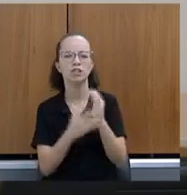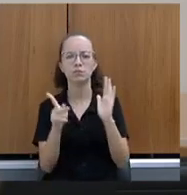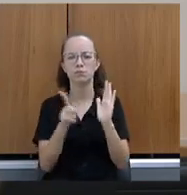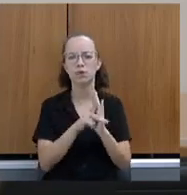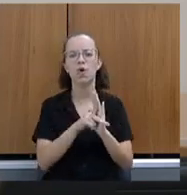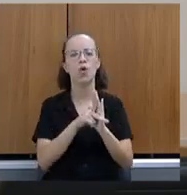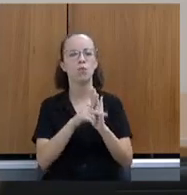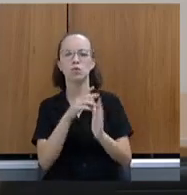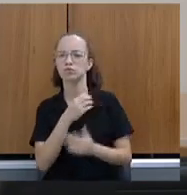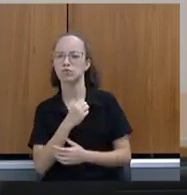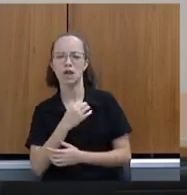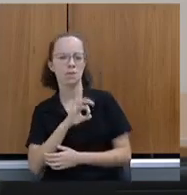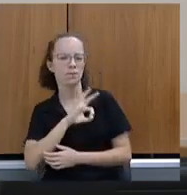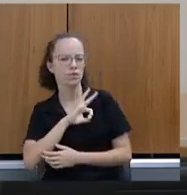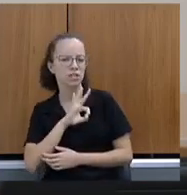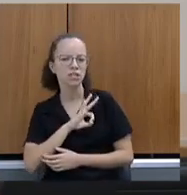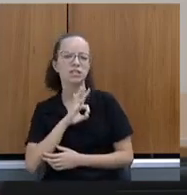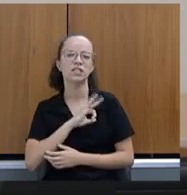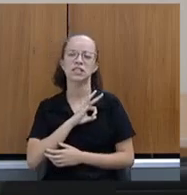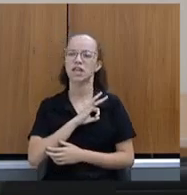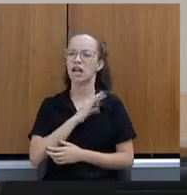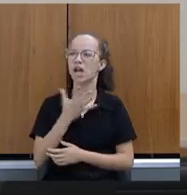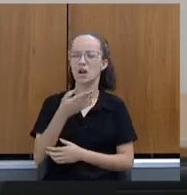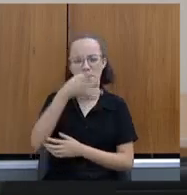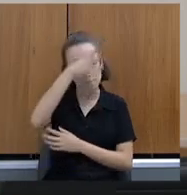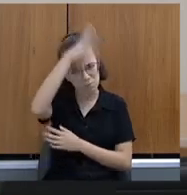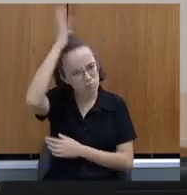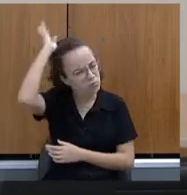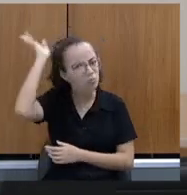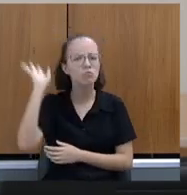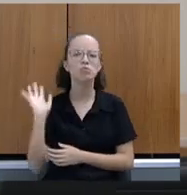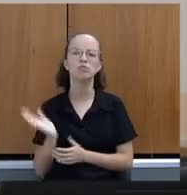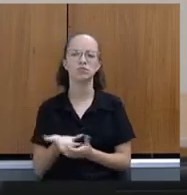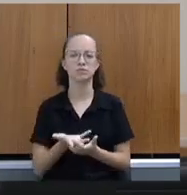Polícia Militar Polícia Civil Corpo de Bombeiros